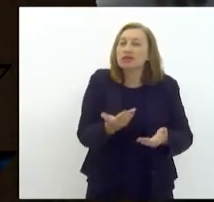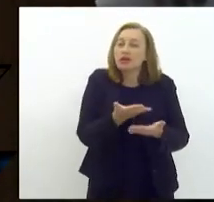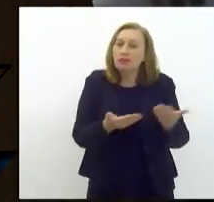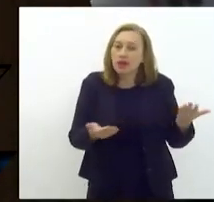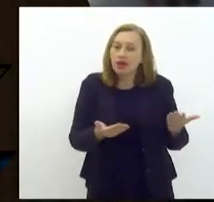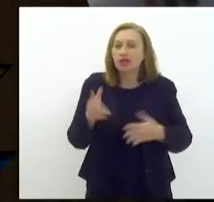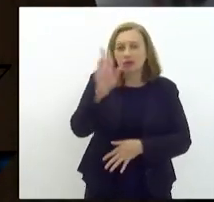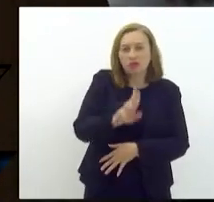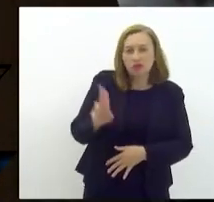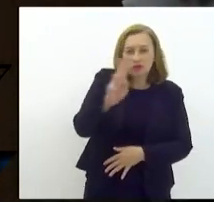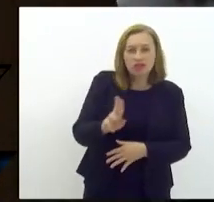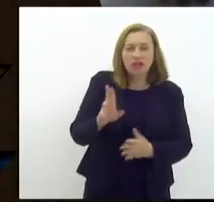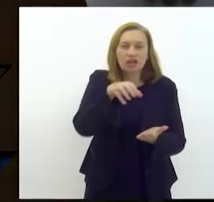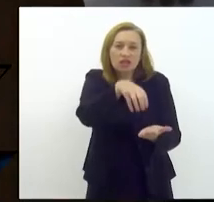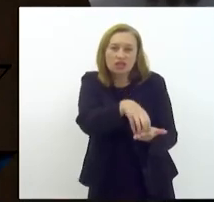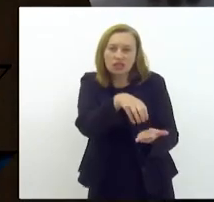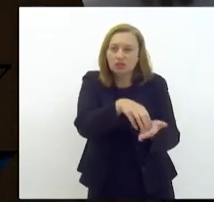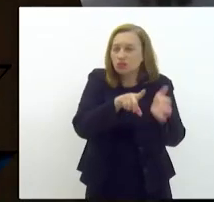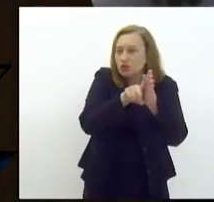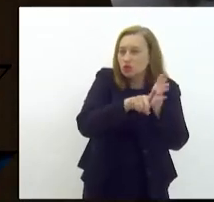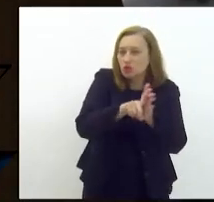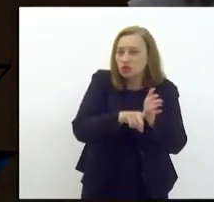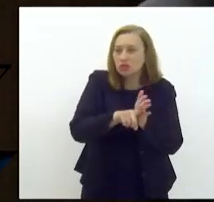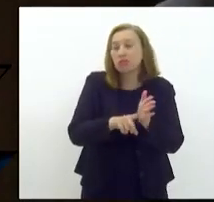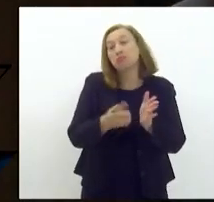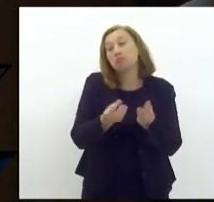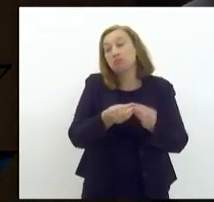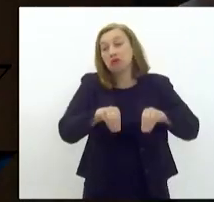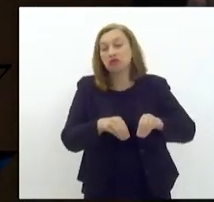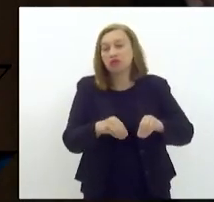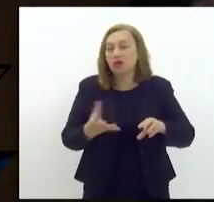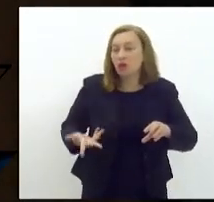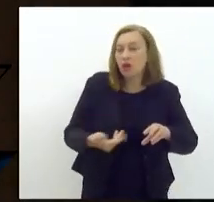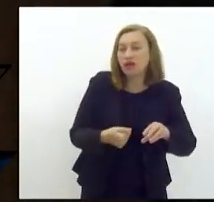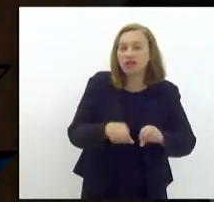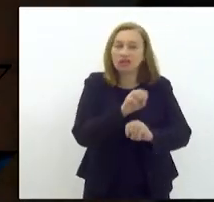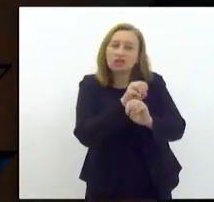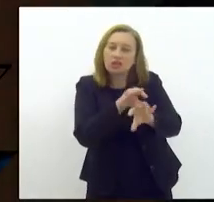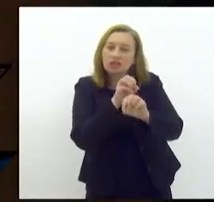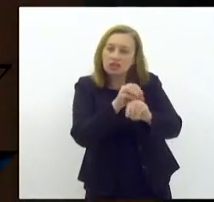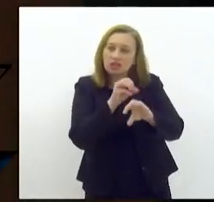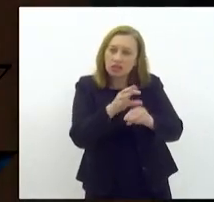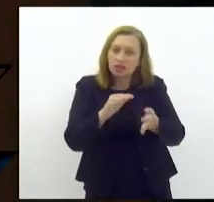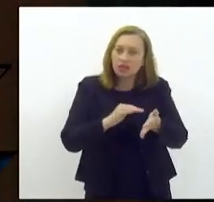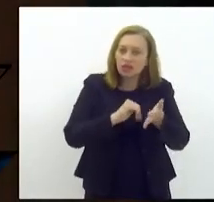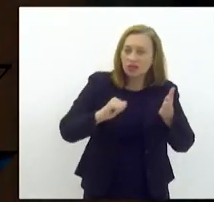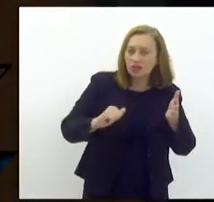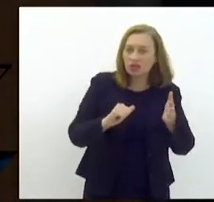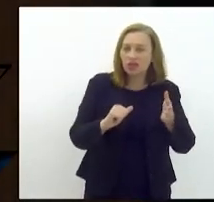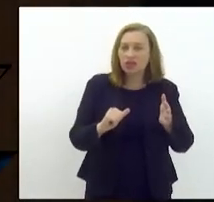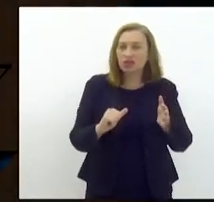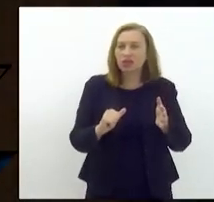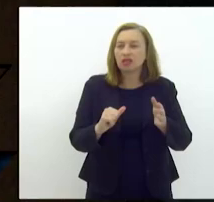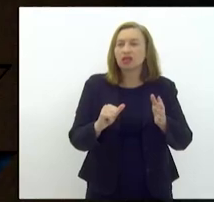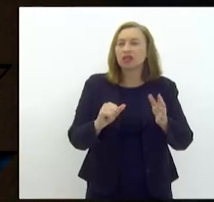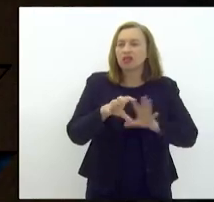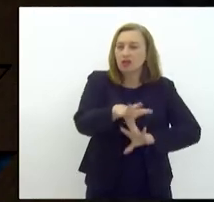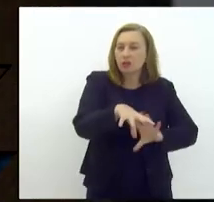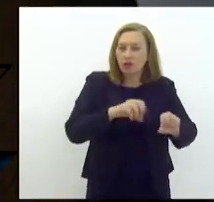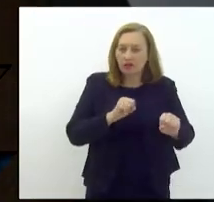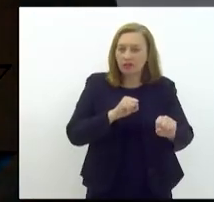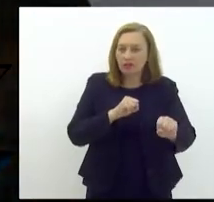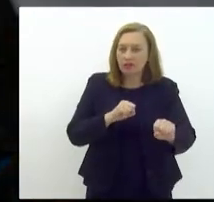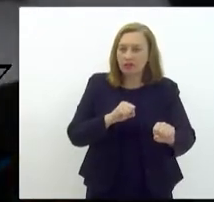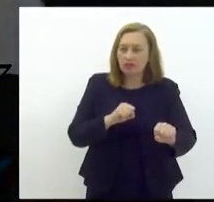universidades centro de pesquisa significam prejuízo na qualidade de ensino na retirada do mecanismo de qualificação na